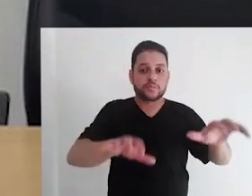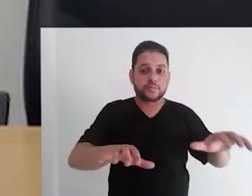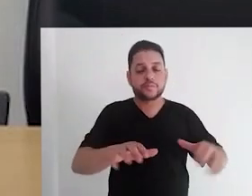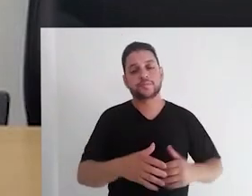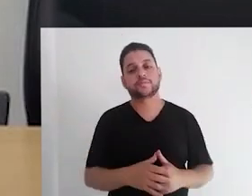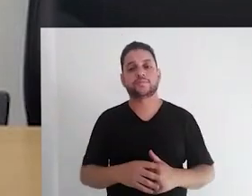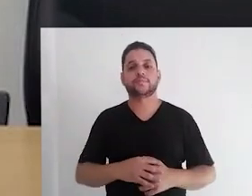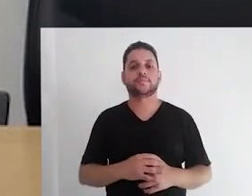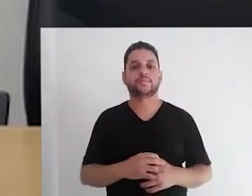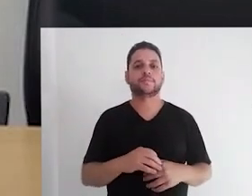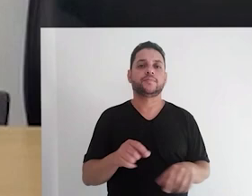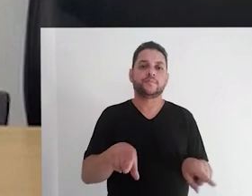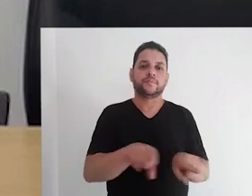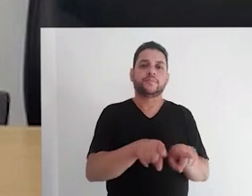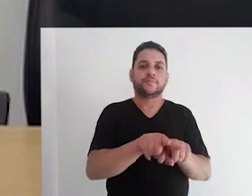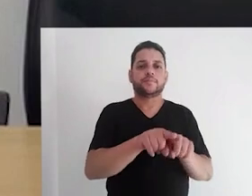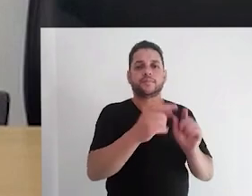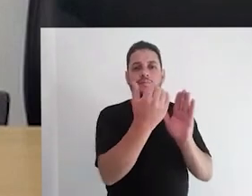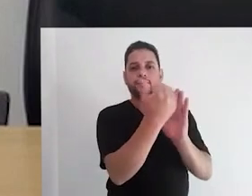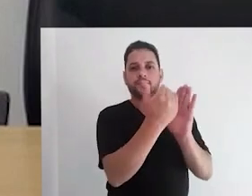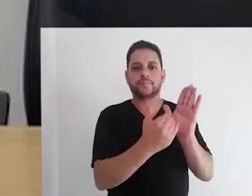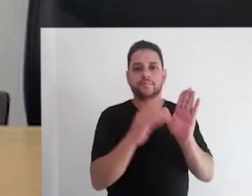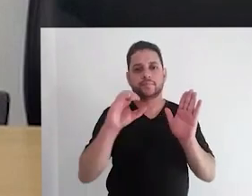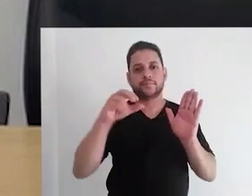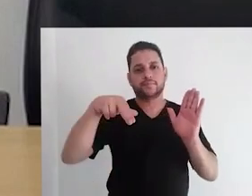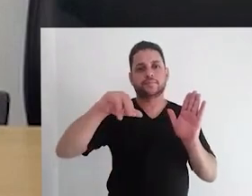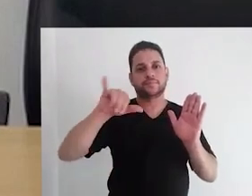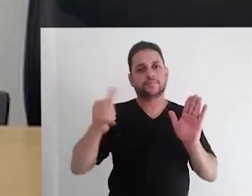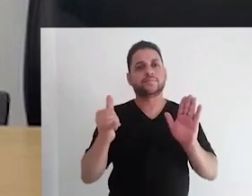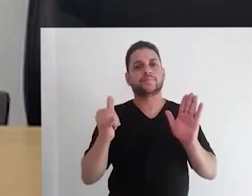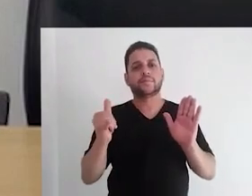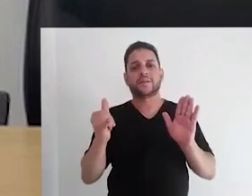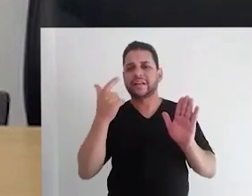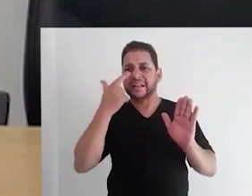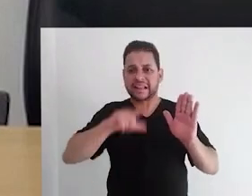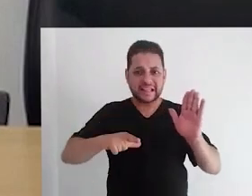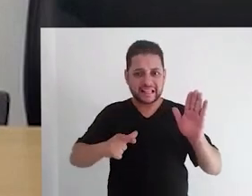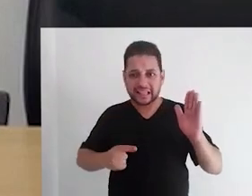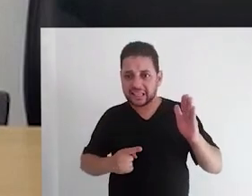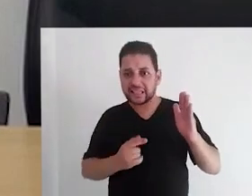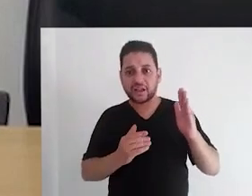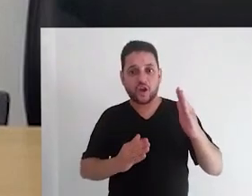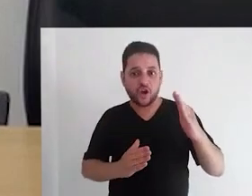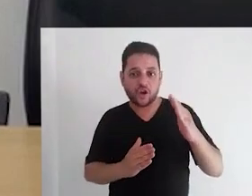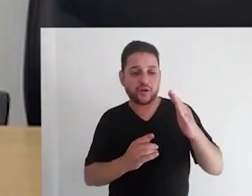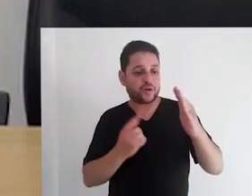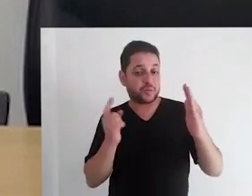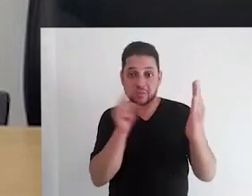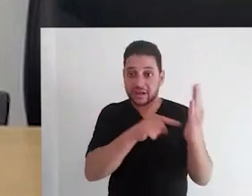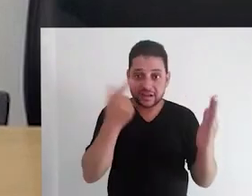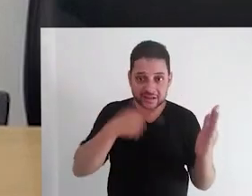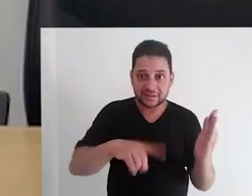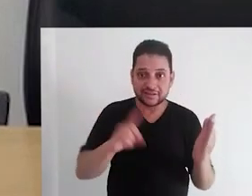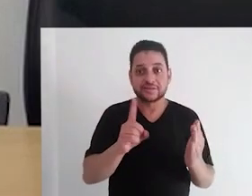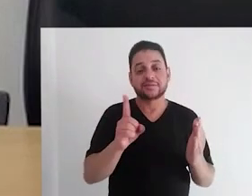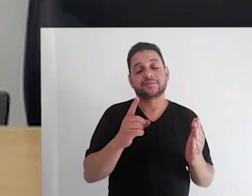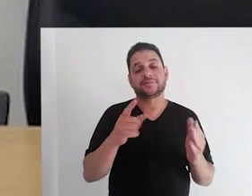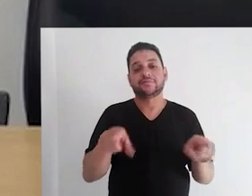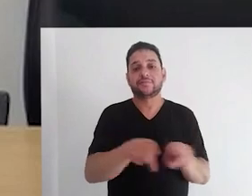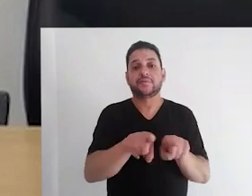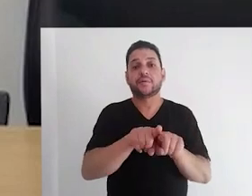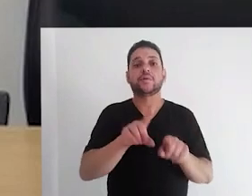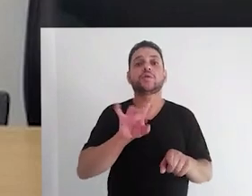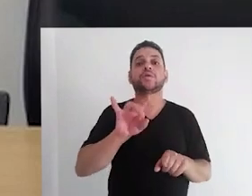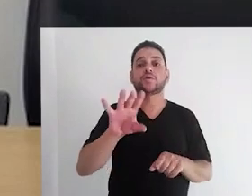e descumprimento de metas do CNJ, evidentemente, essa é uma das hipóteses, porque é de todo interesse, não só da sociedade, como do tribunal, de